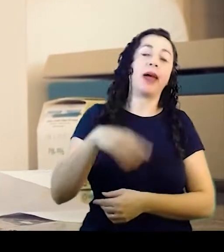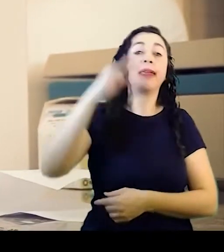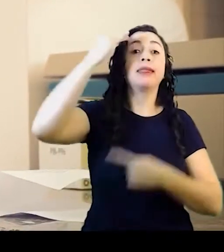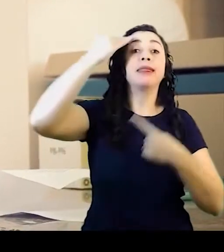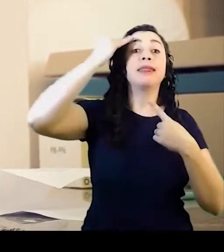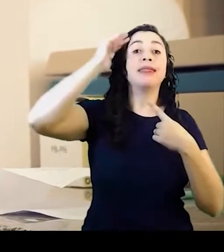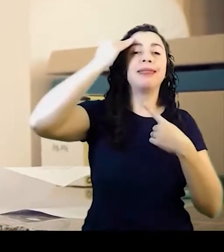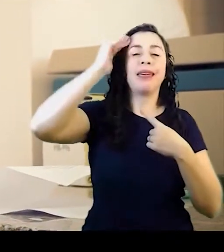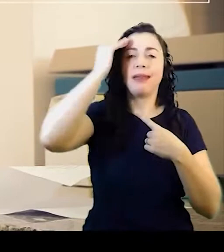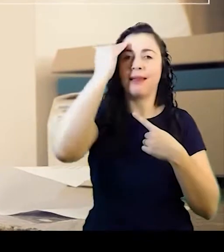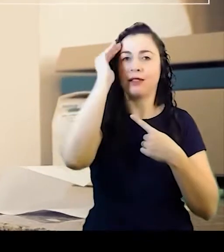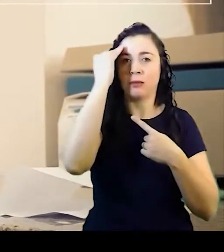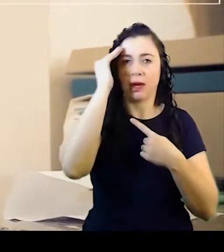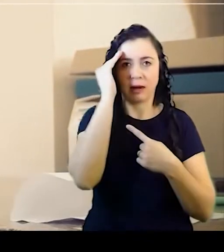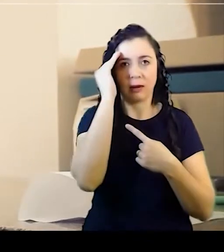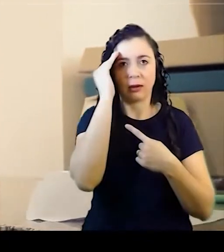entendimento